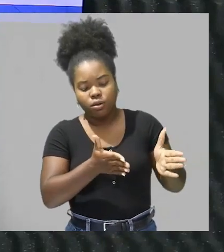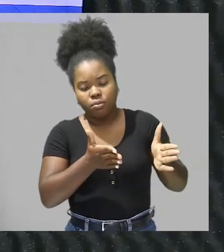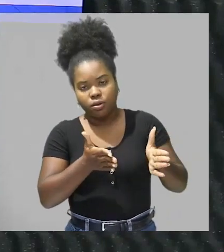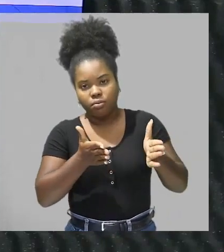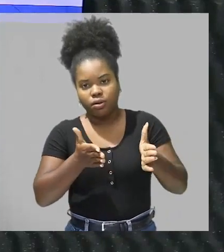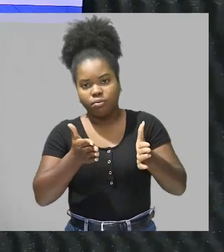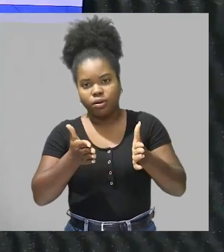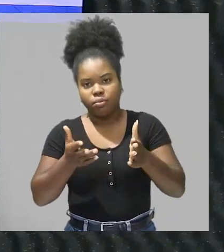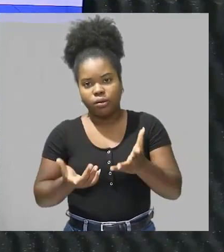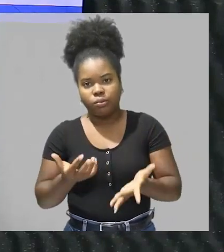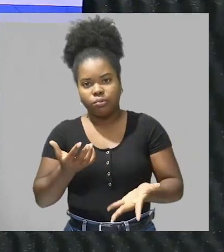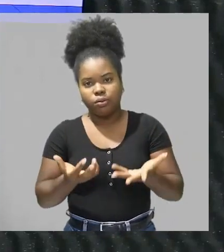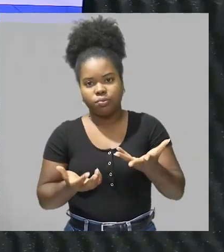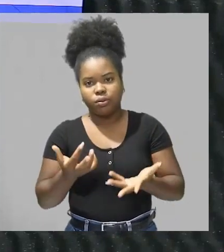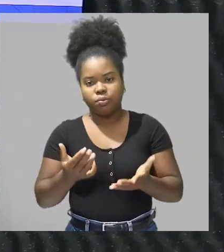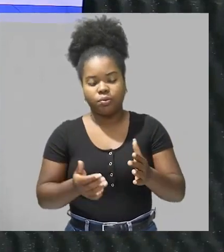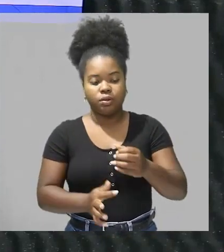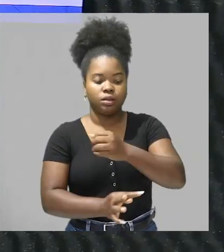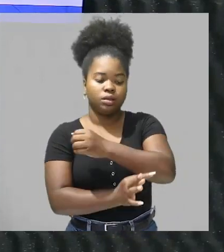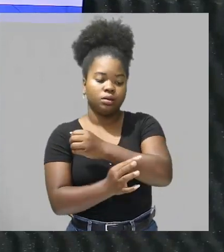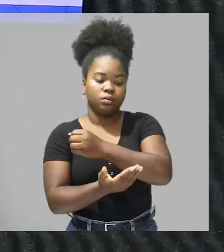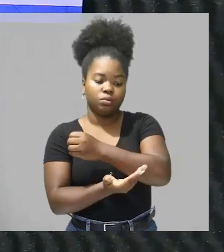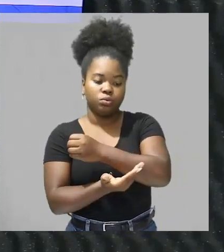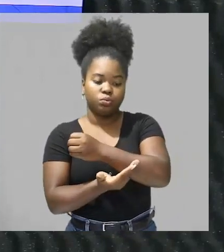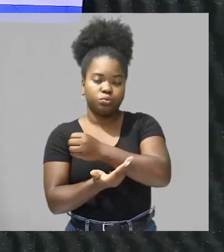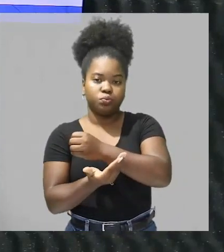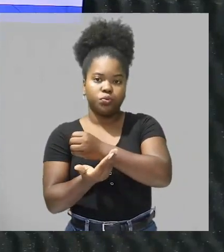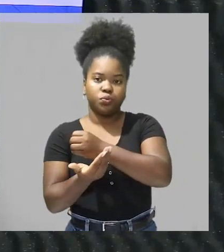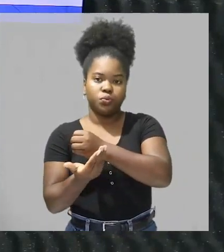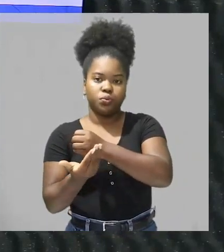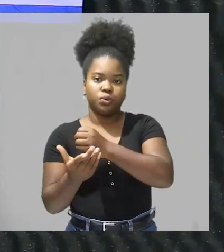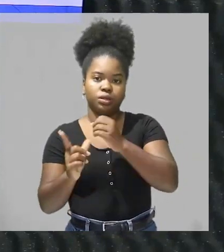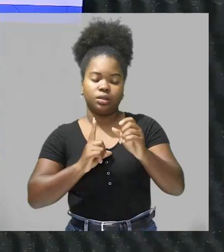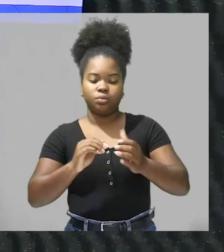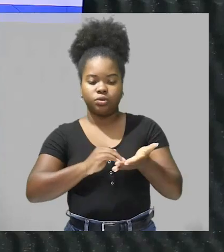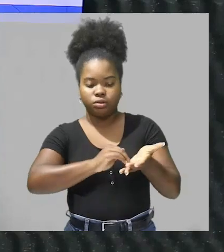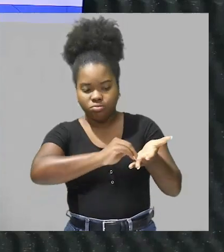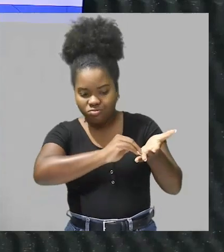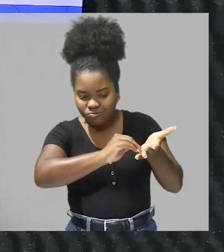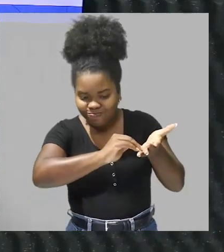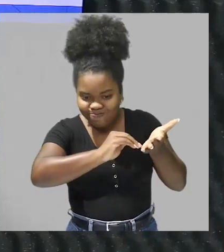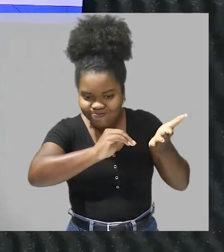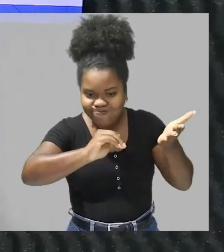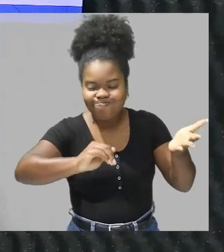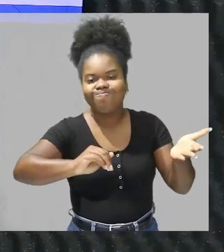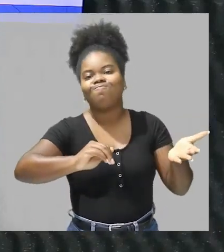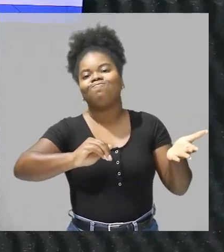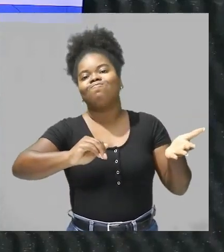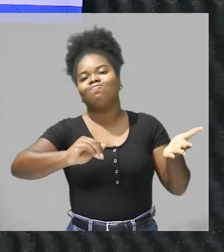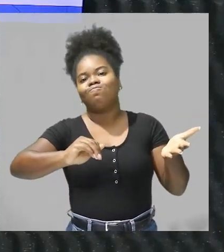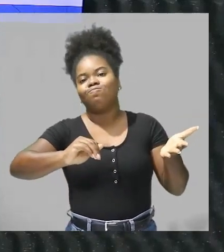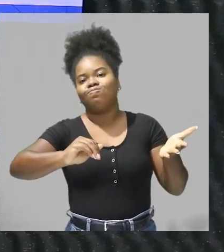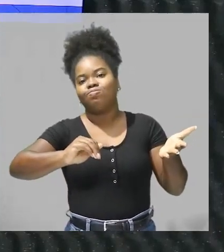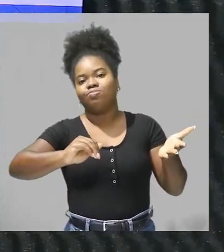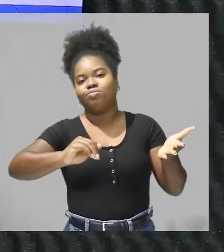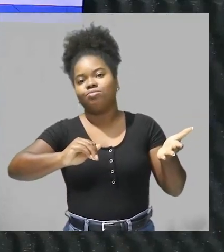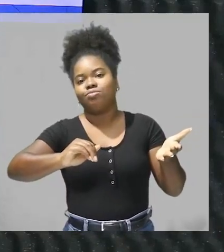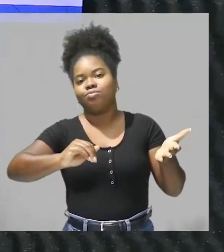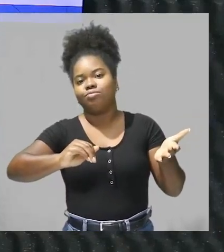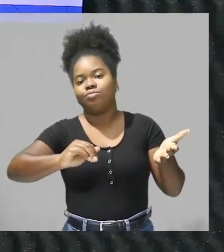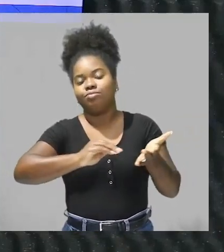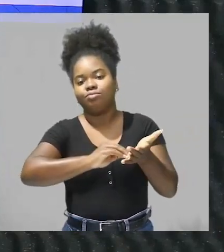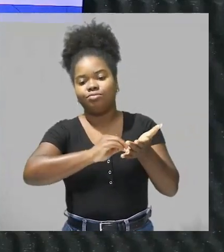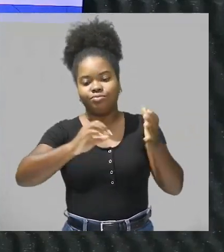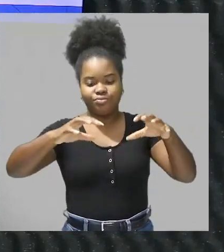vamos estar elevando a temperatura e aí eu vou ter a retirada de uma daquelas frações então eu vou